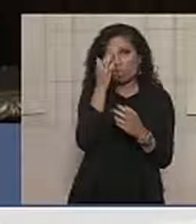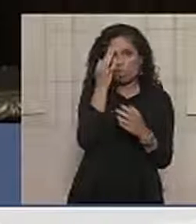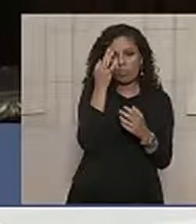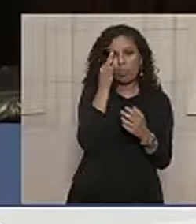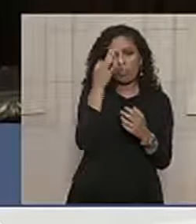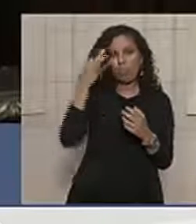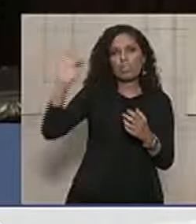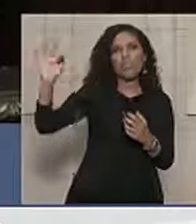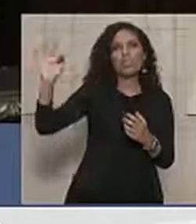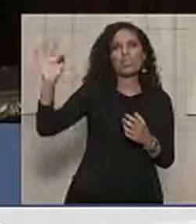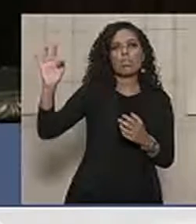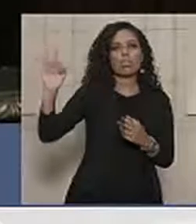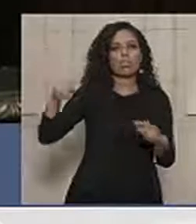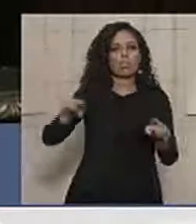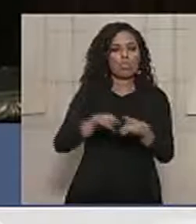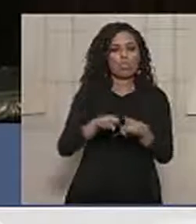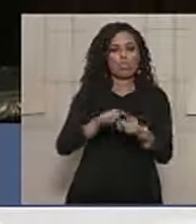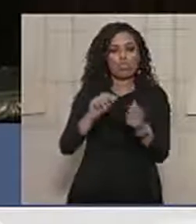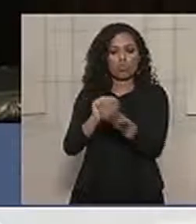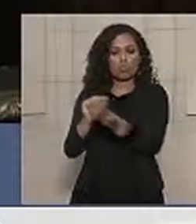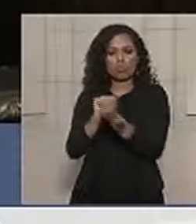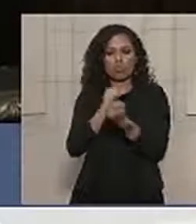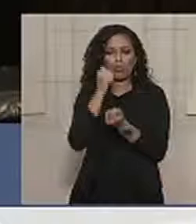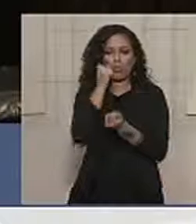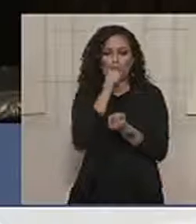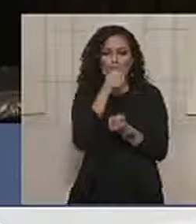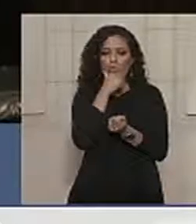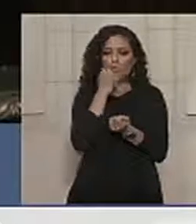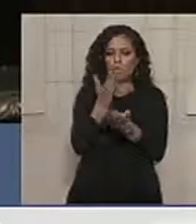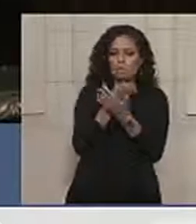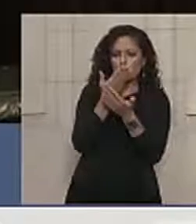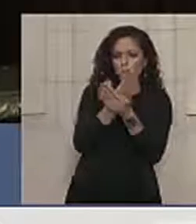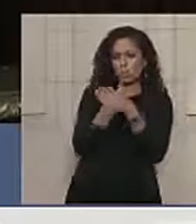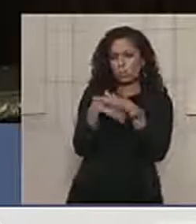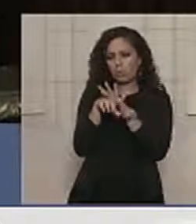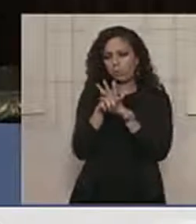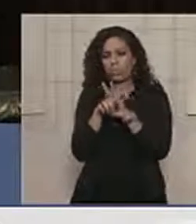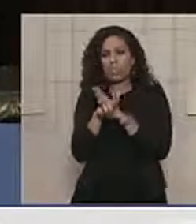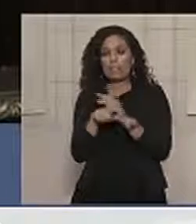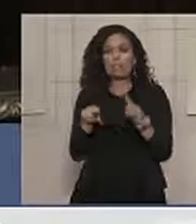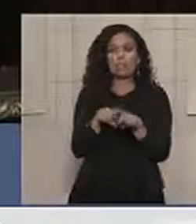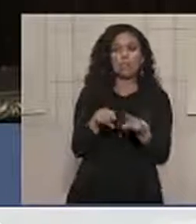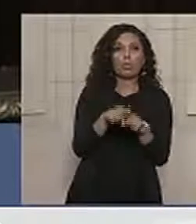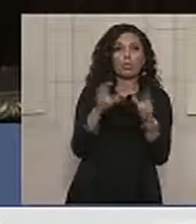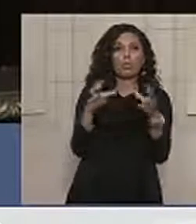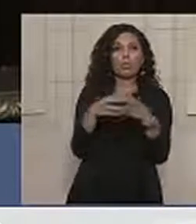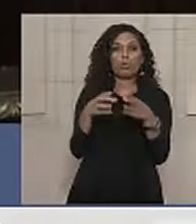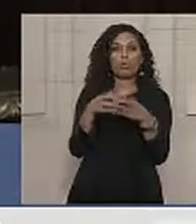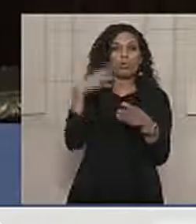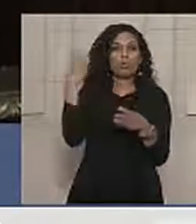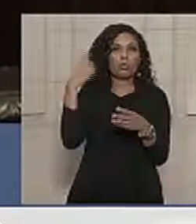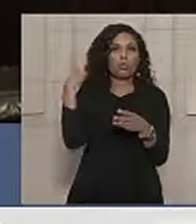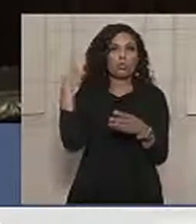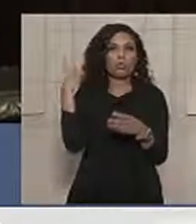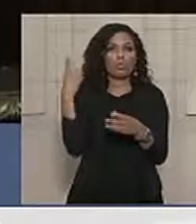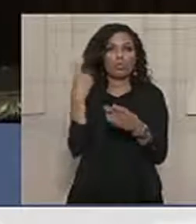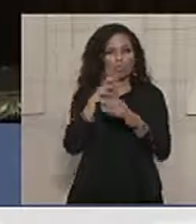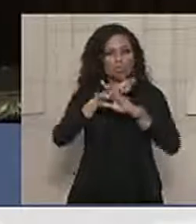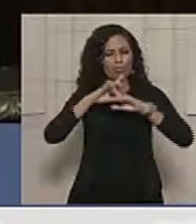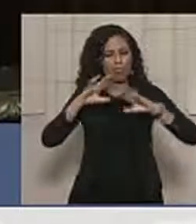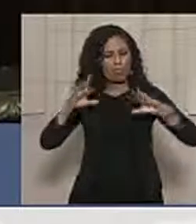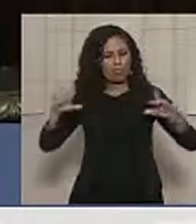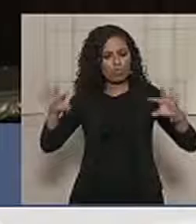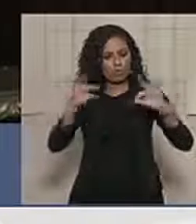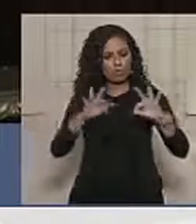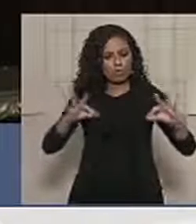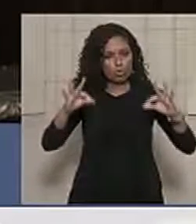francês, por parte de intelectuais, por parte de parlamentares, uma moção de